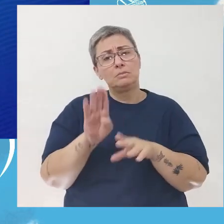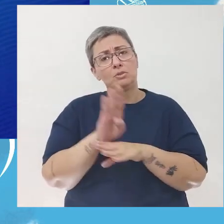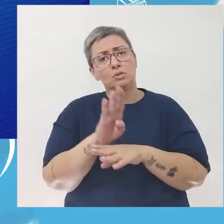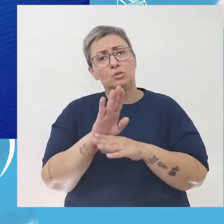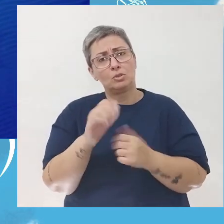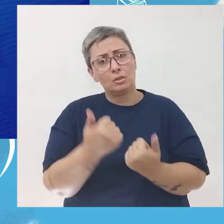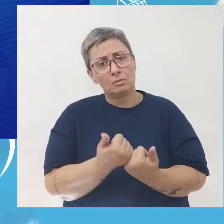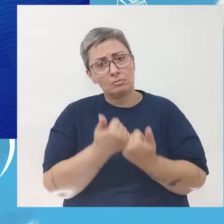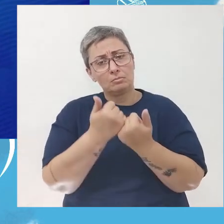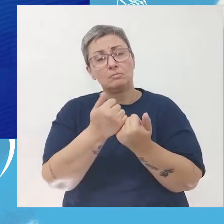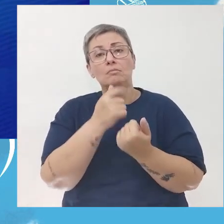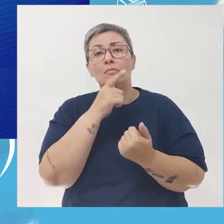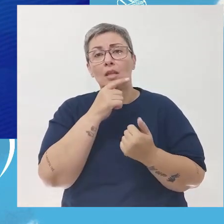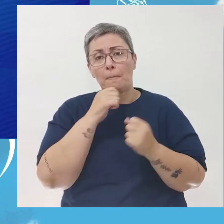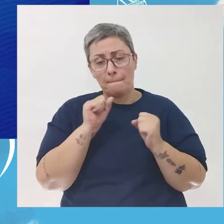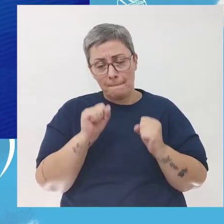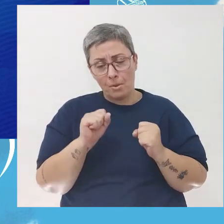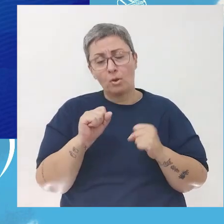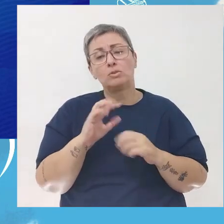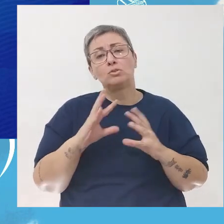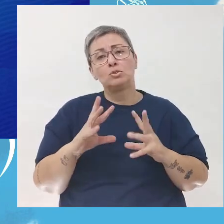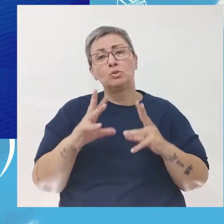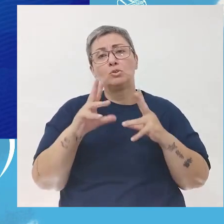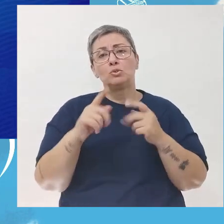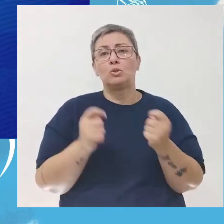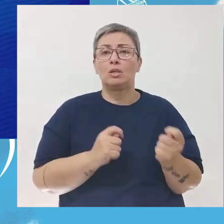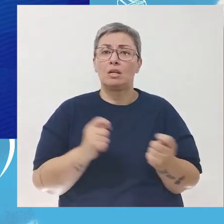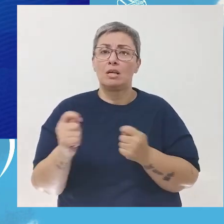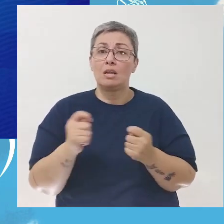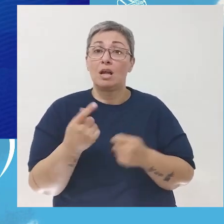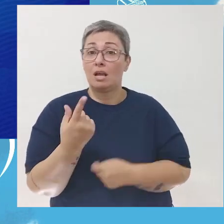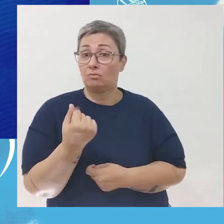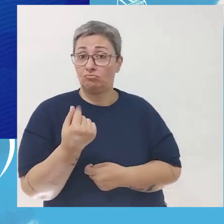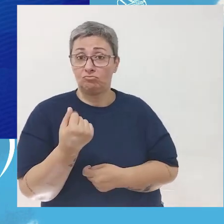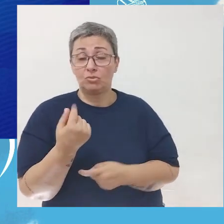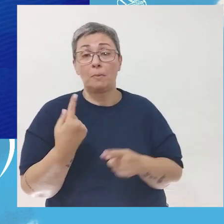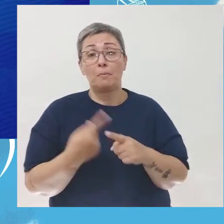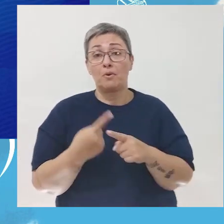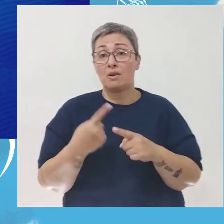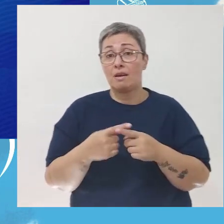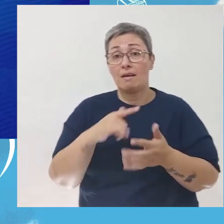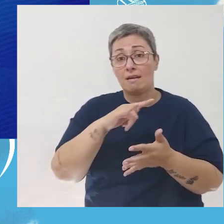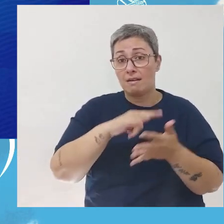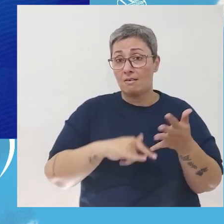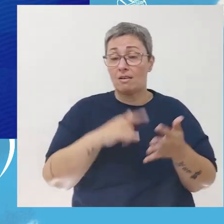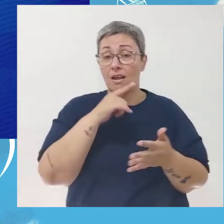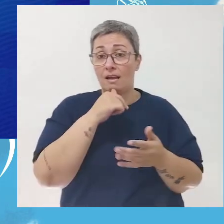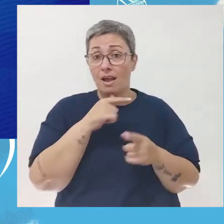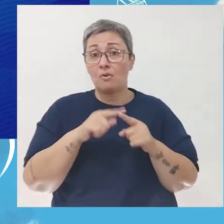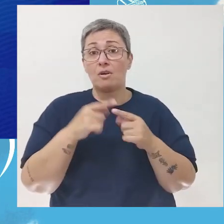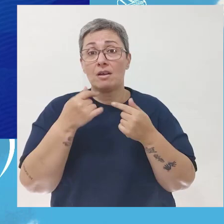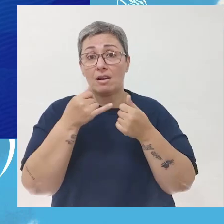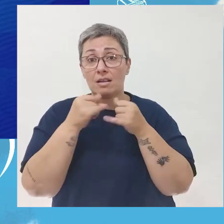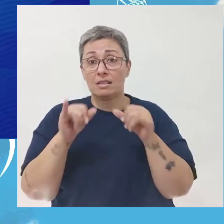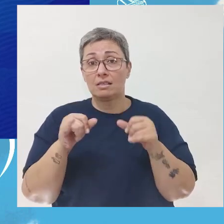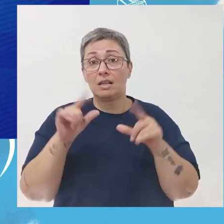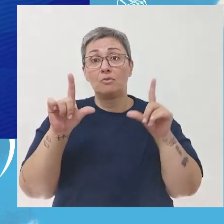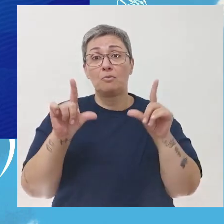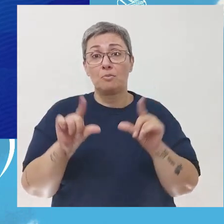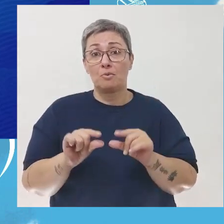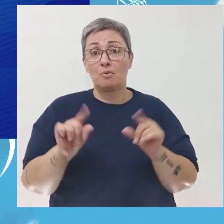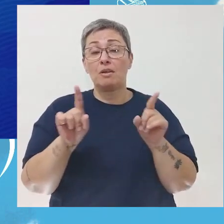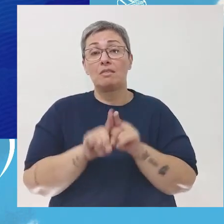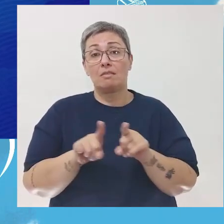ajudar a preservar a nossa água, podem ajudar todos a economizar dinheiro, pois sua conta de água e eletricidade vai diminuir